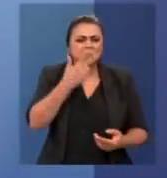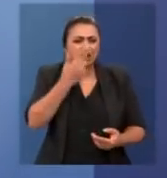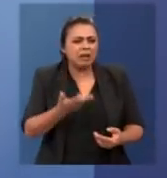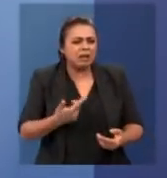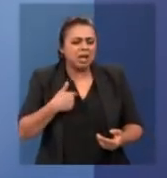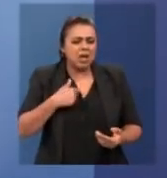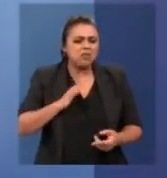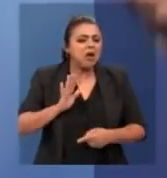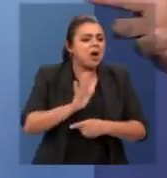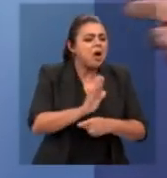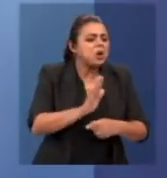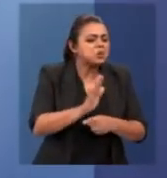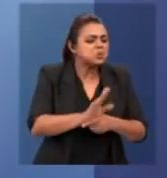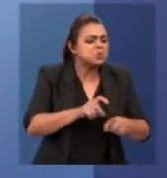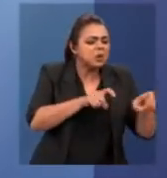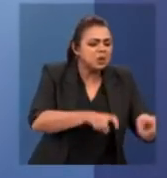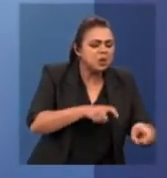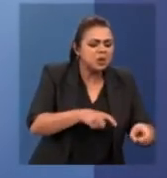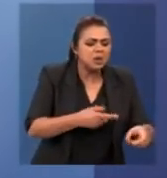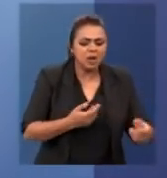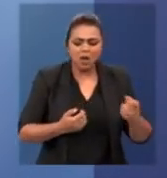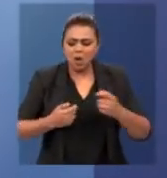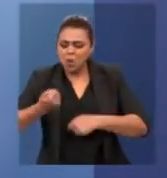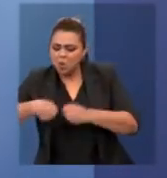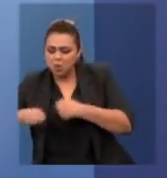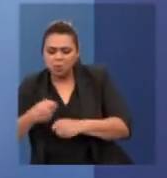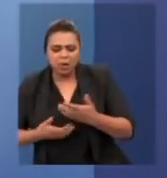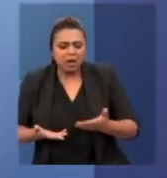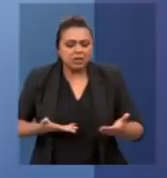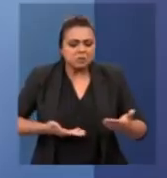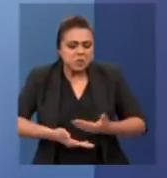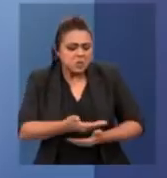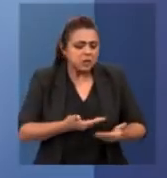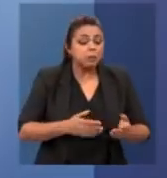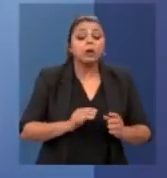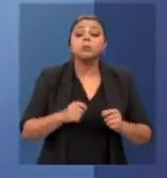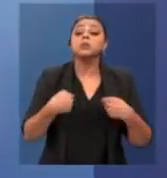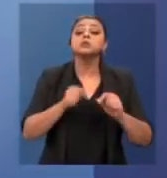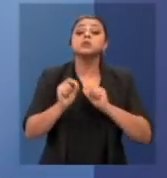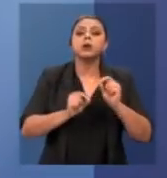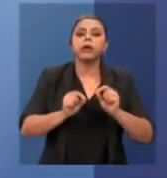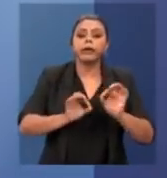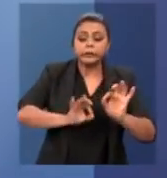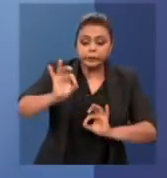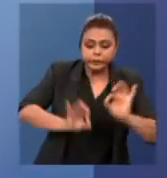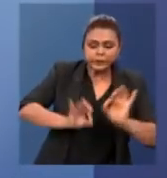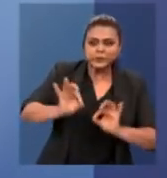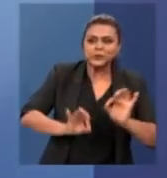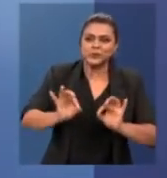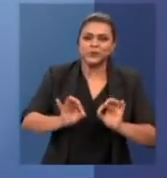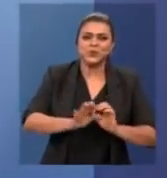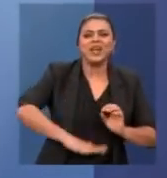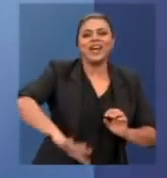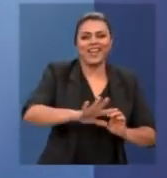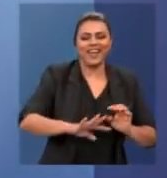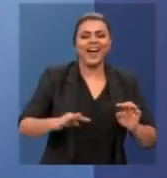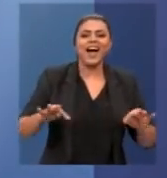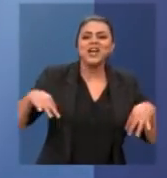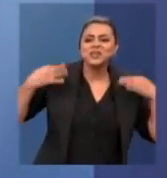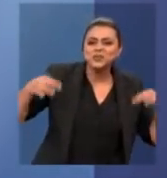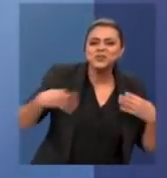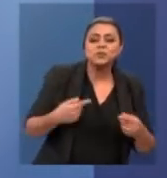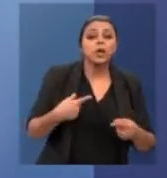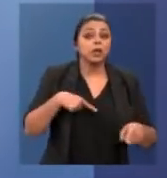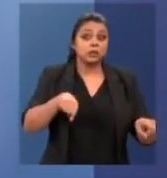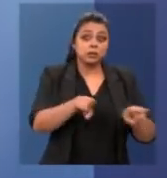a agricultura fomentar a indústria e comércio porque na verdade quando você estrutura dica do turismo e ali a cultura